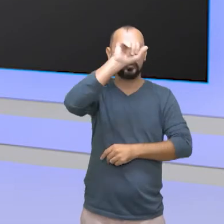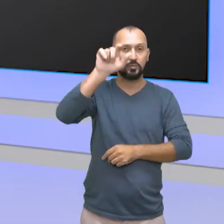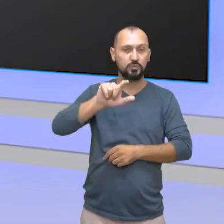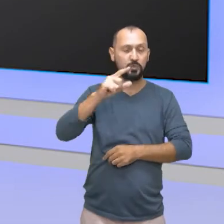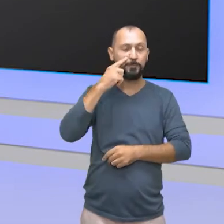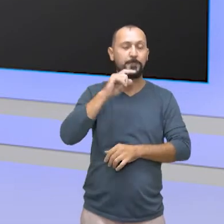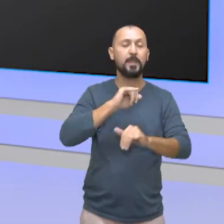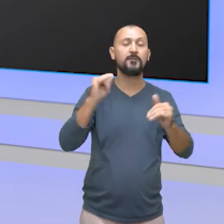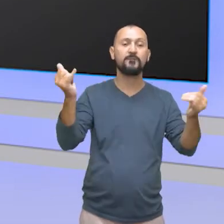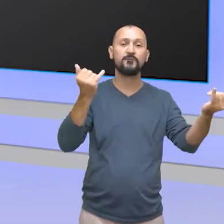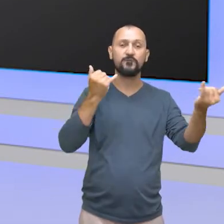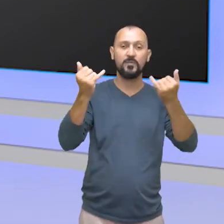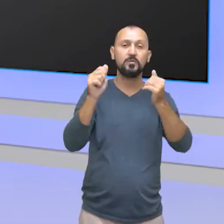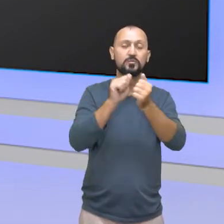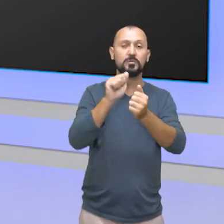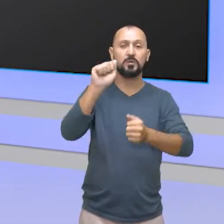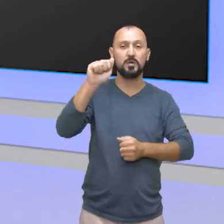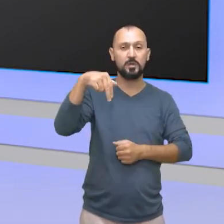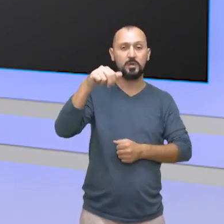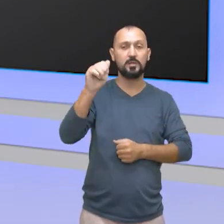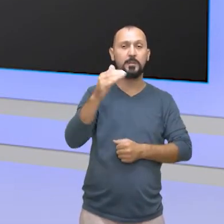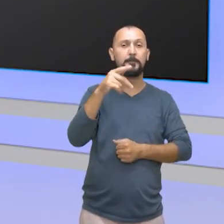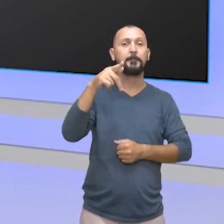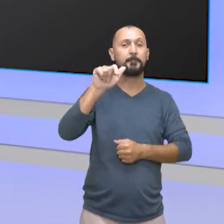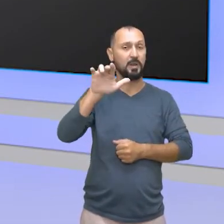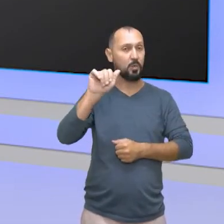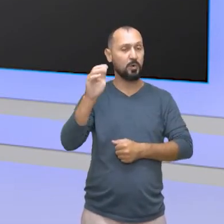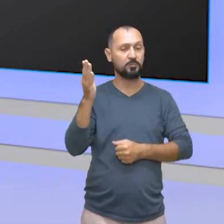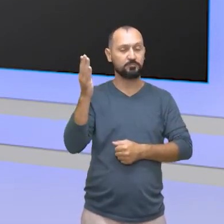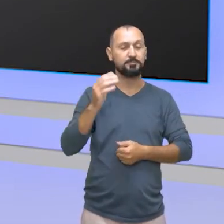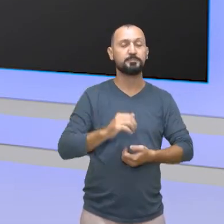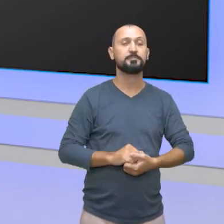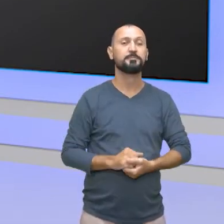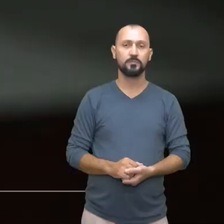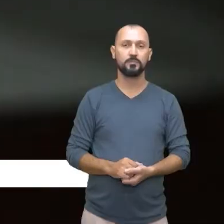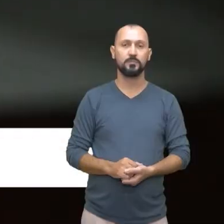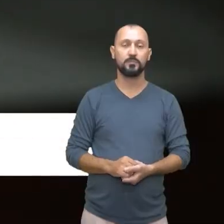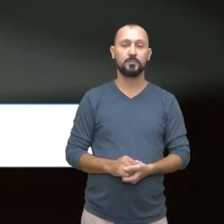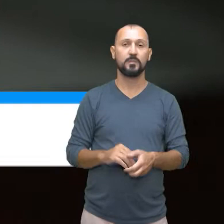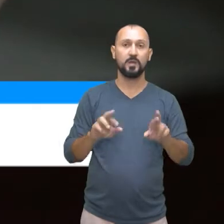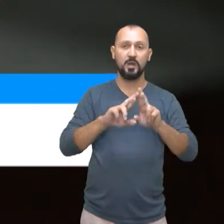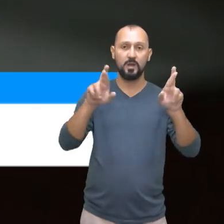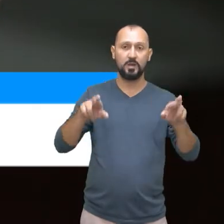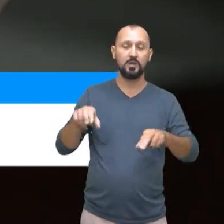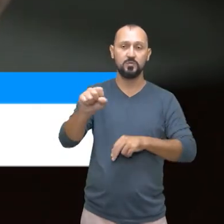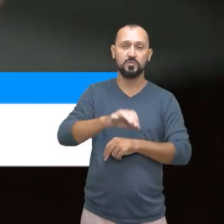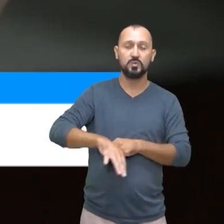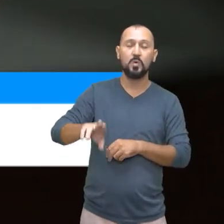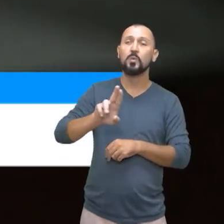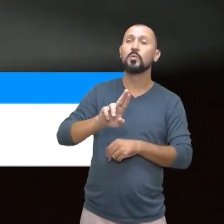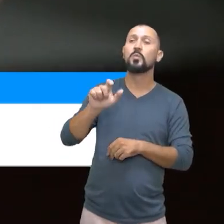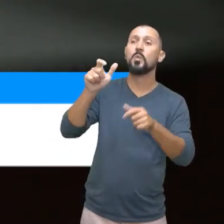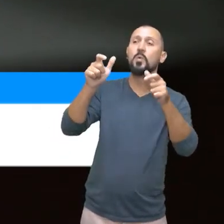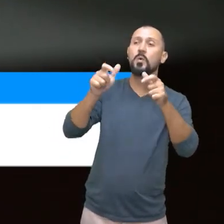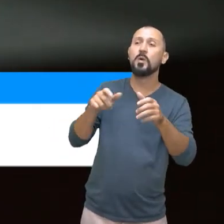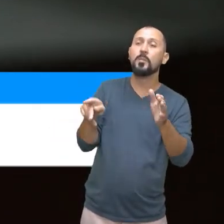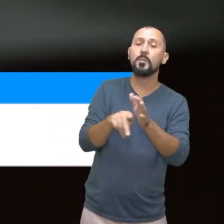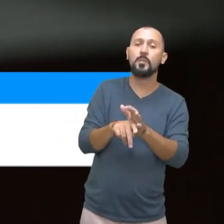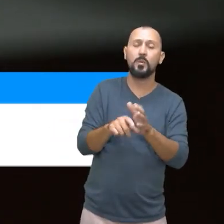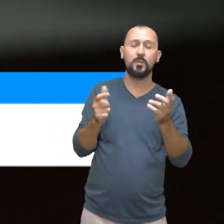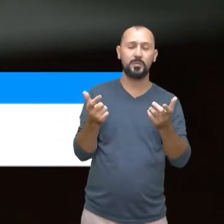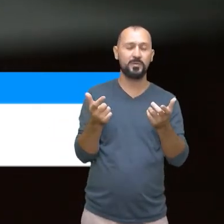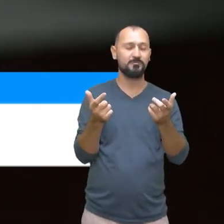Mato Grosso do Sul. As informações com Ana Paula Gimenez. A rede social é conhecida